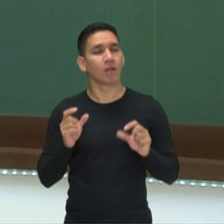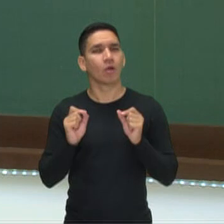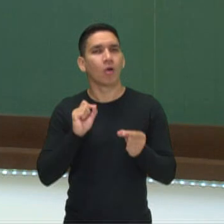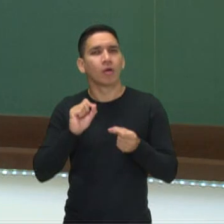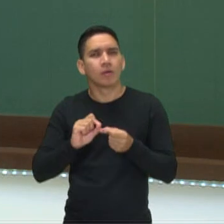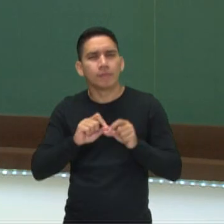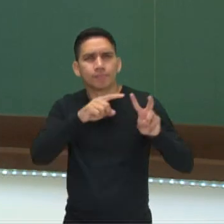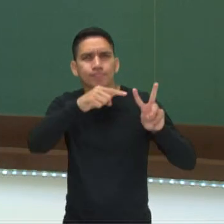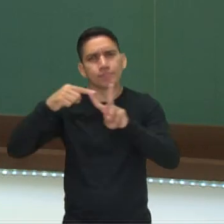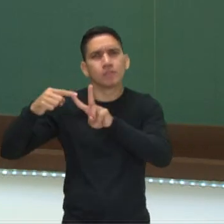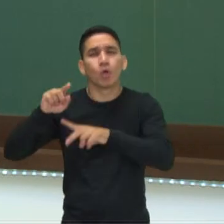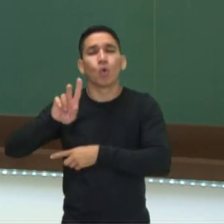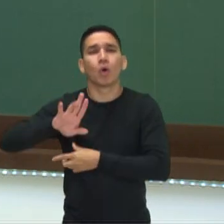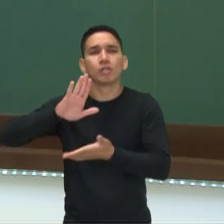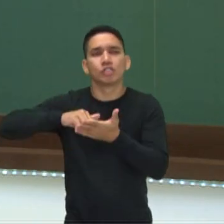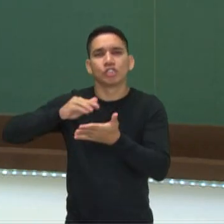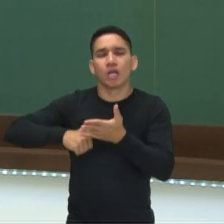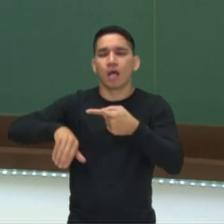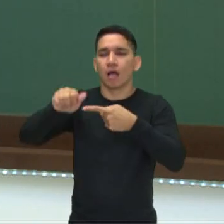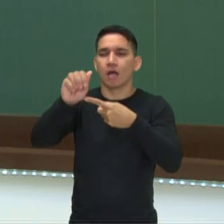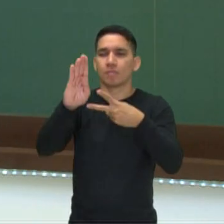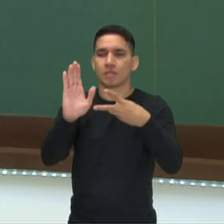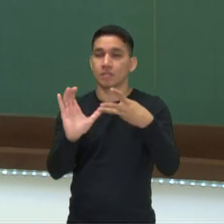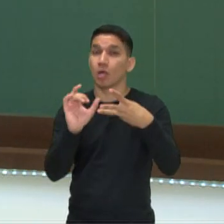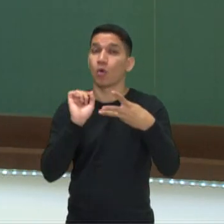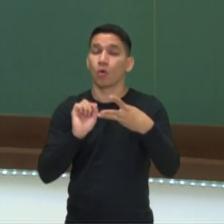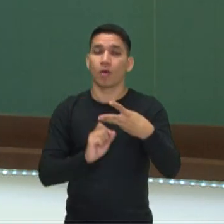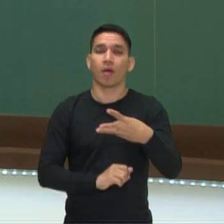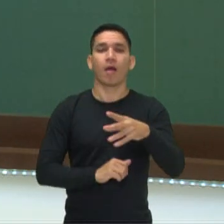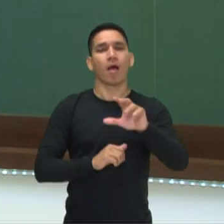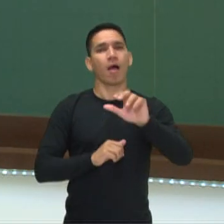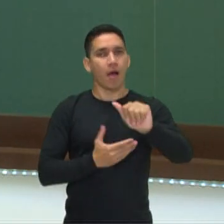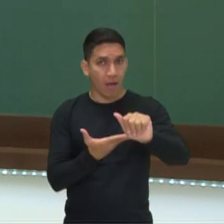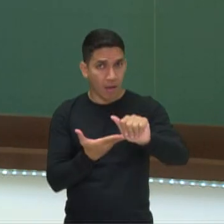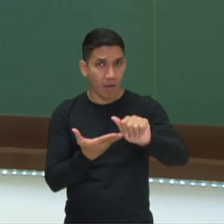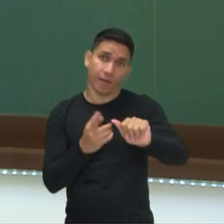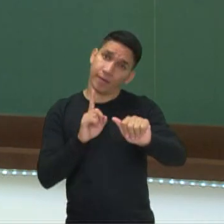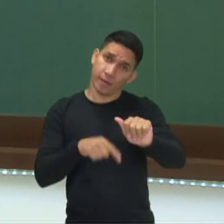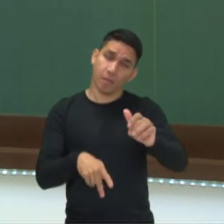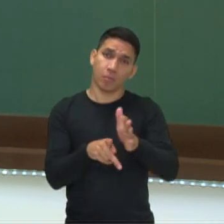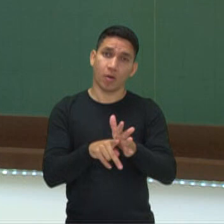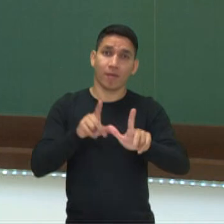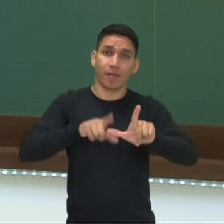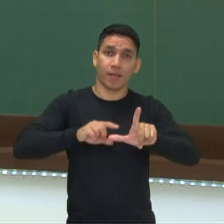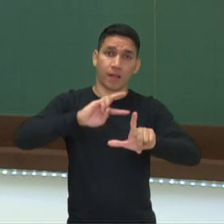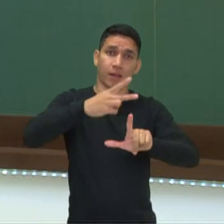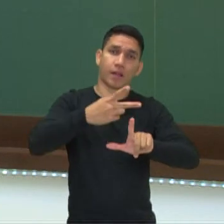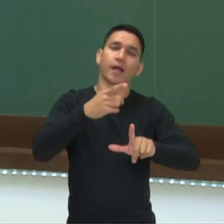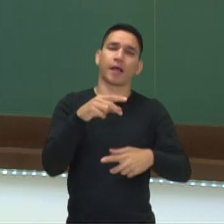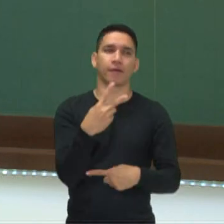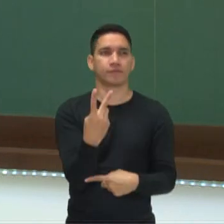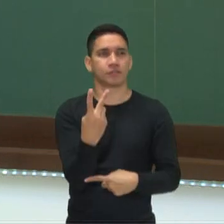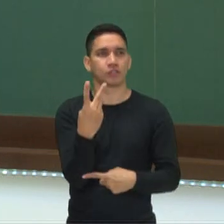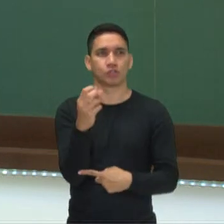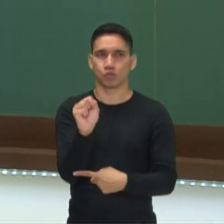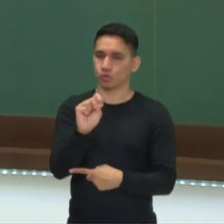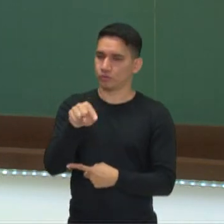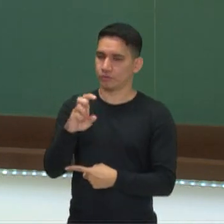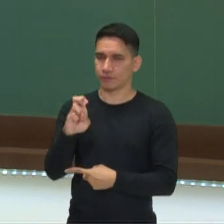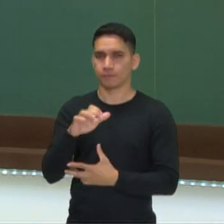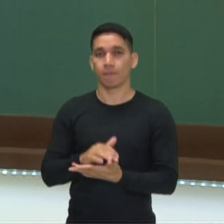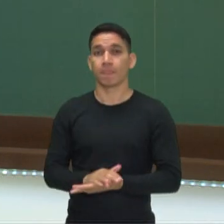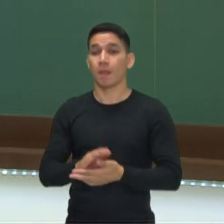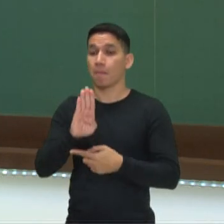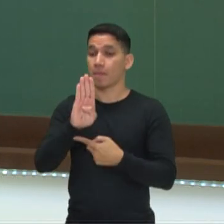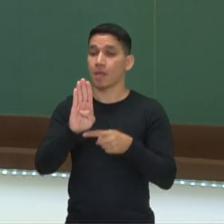usar Bhaskara, nós vamos tirar quem é A, B e C. Então, o A é o número que está com a letra ao quadrado, 28,5. O B é o número que acompanha a